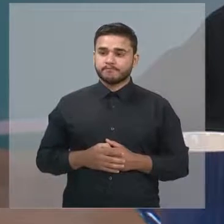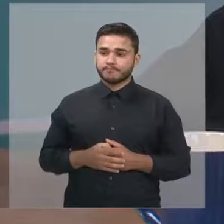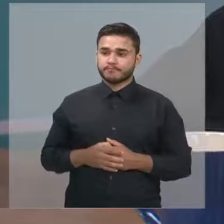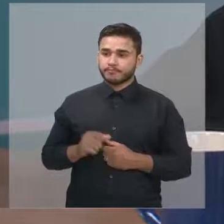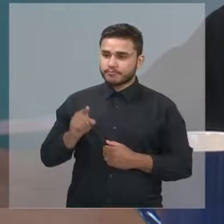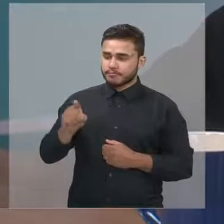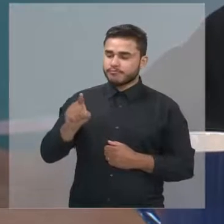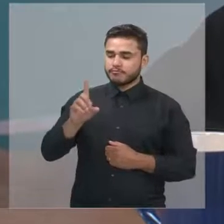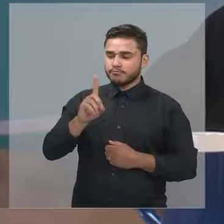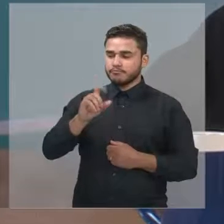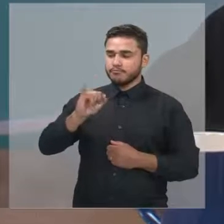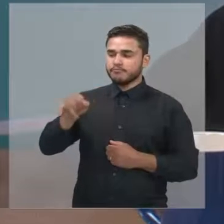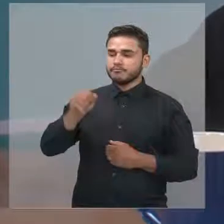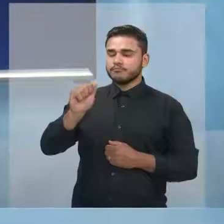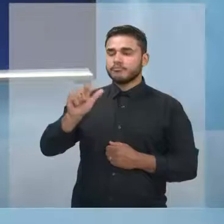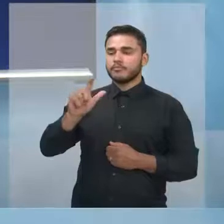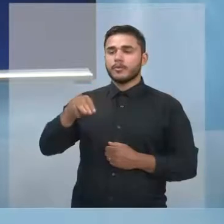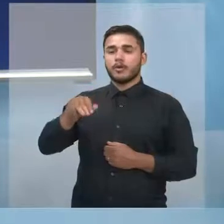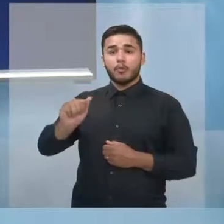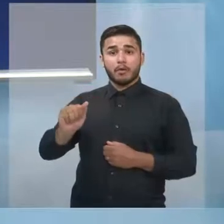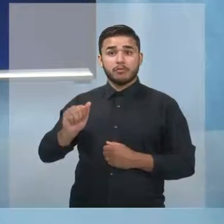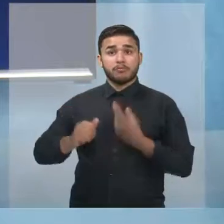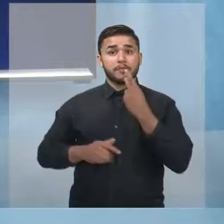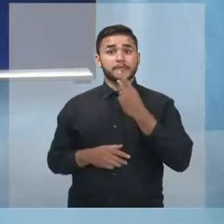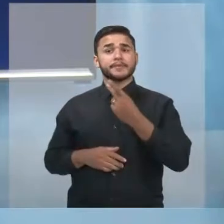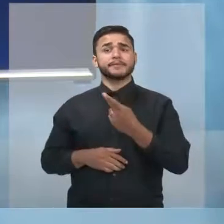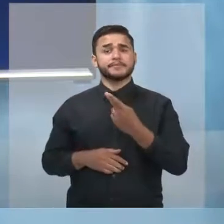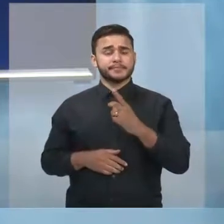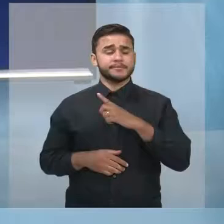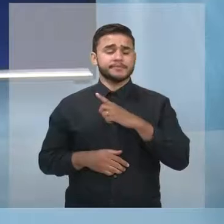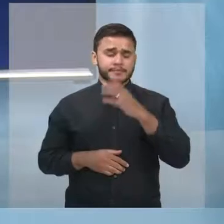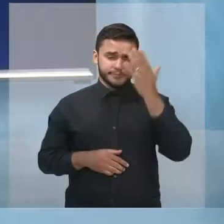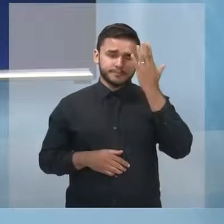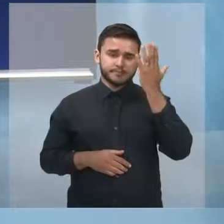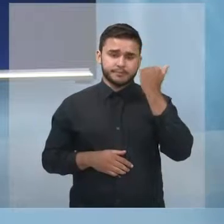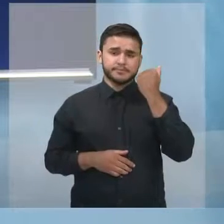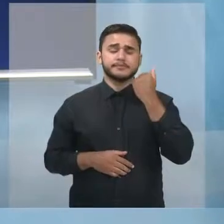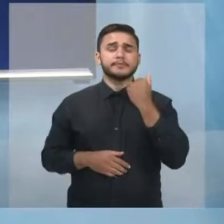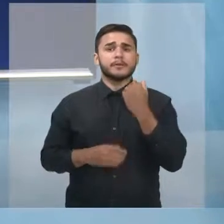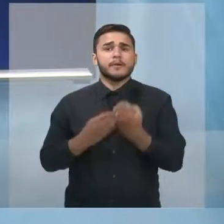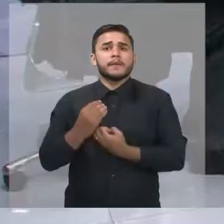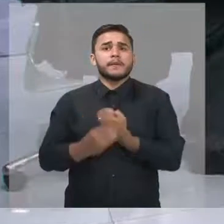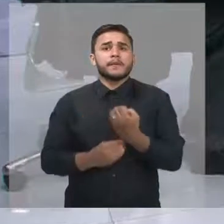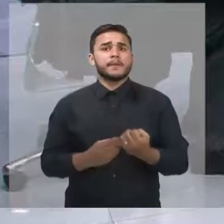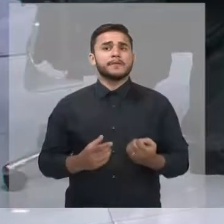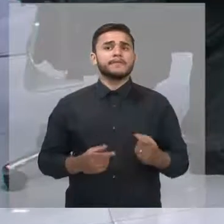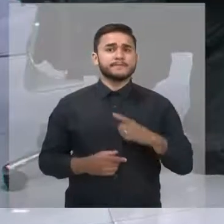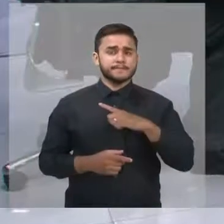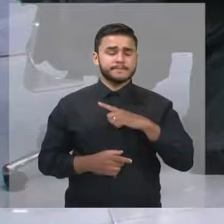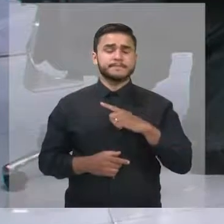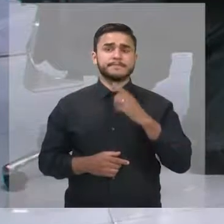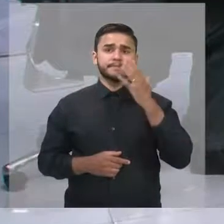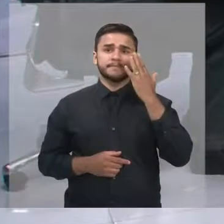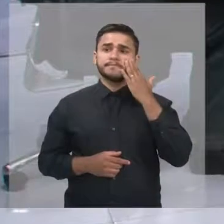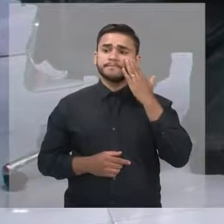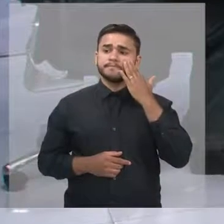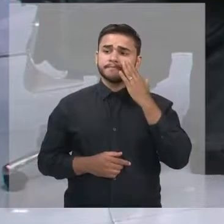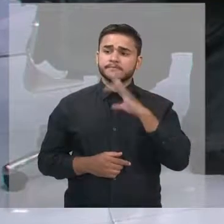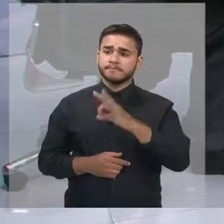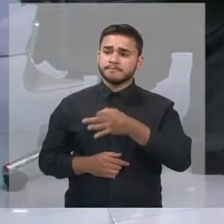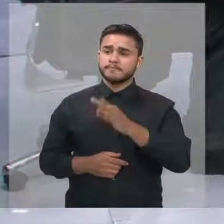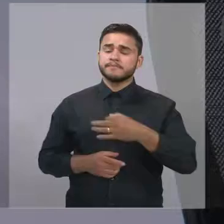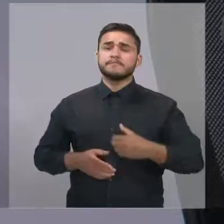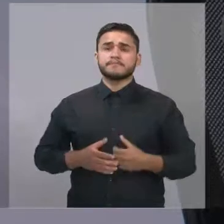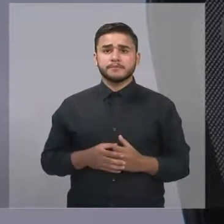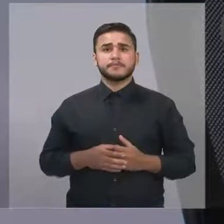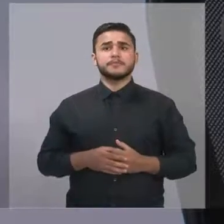O professor Djalma, em sua fala, levantou alguns pontos a partir da falta de pertencimento,